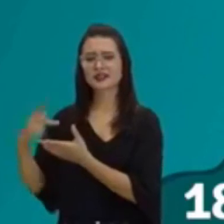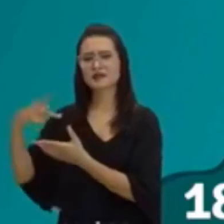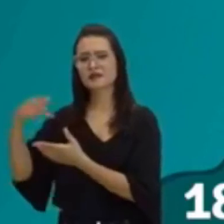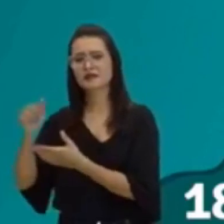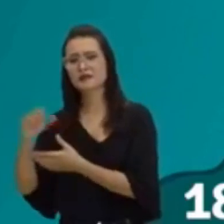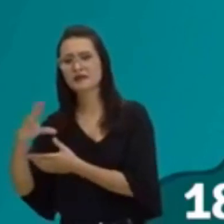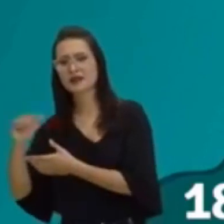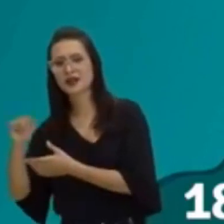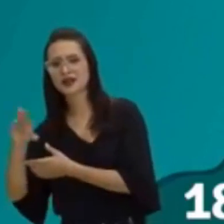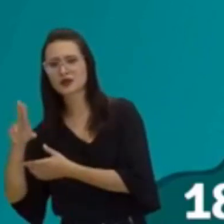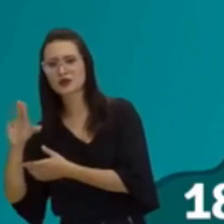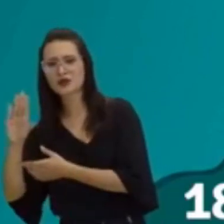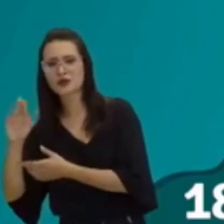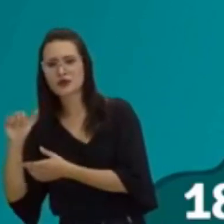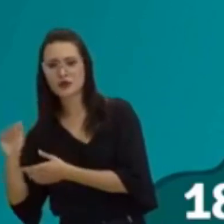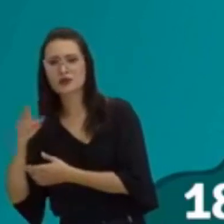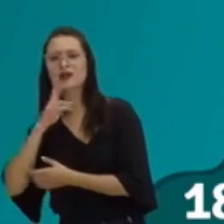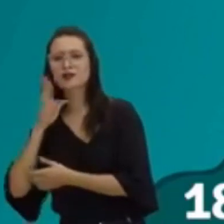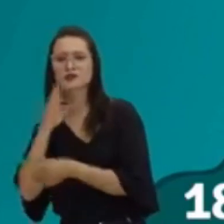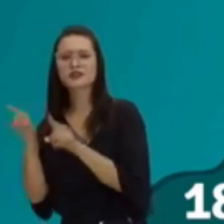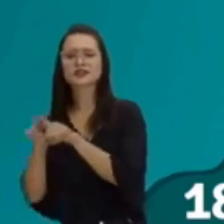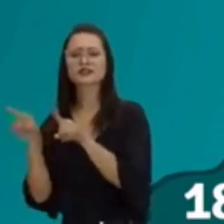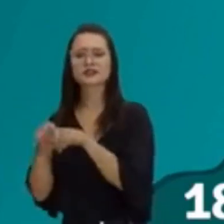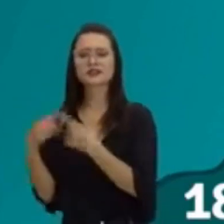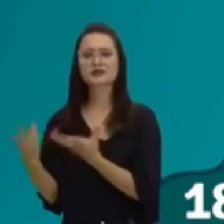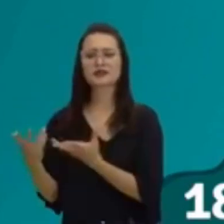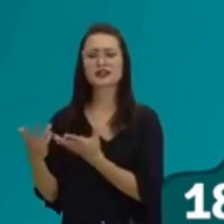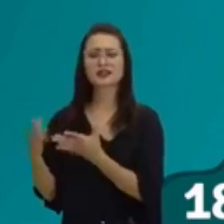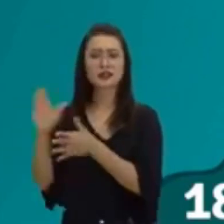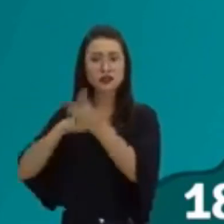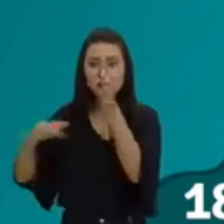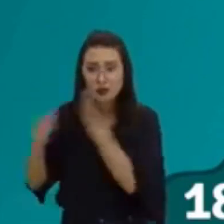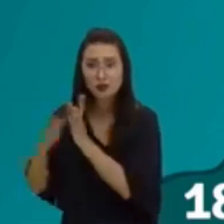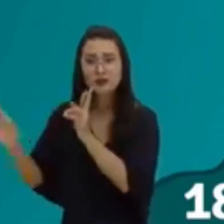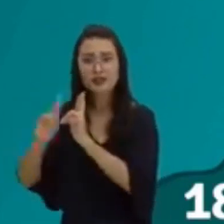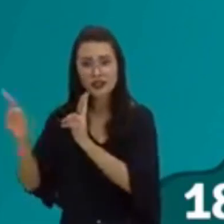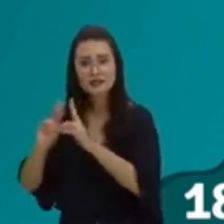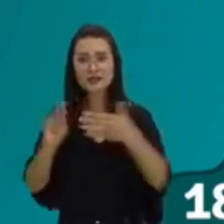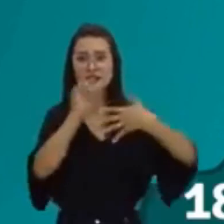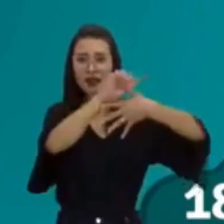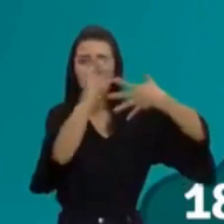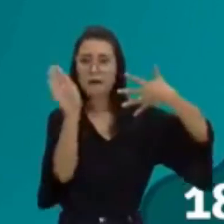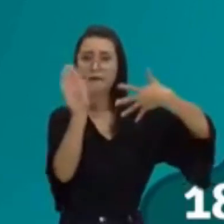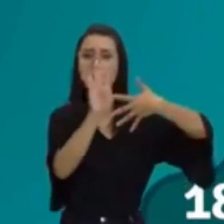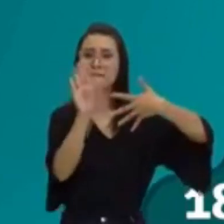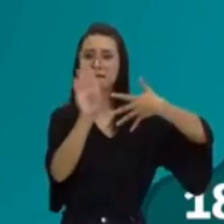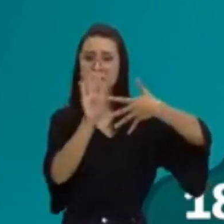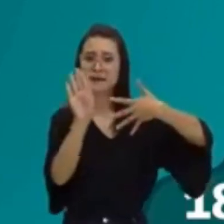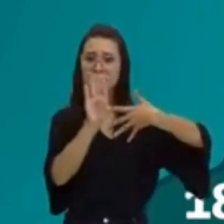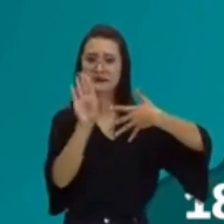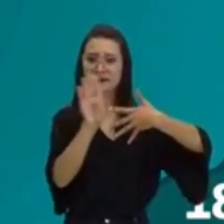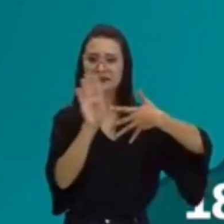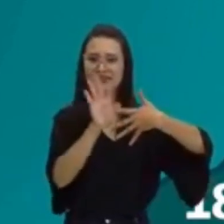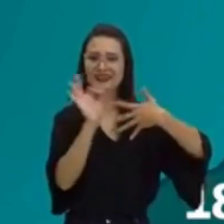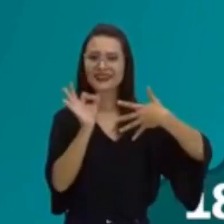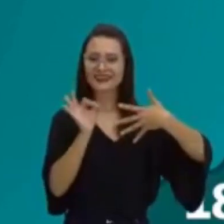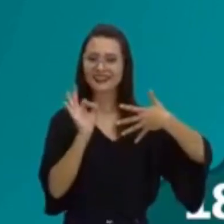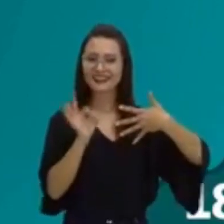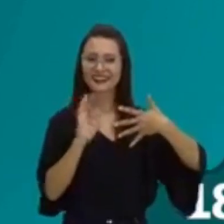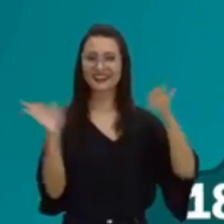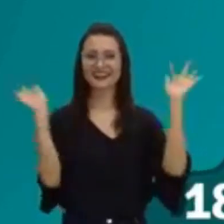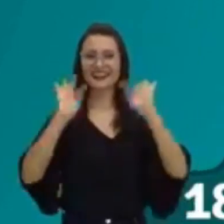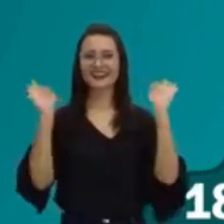Pracuúba. Pracuúba respondeu também. Todo mundo respondeu bem. Eu estou feliz. E o senhor, professor